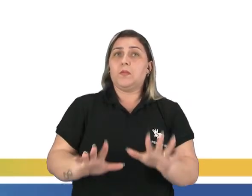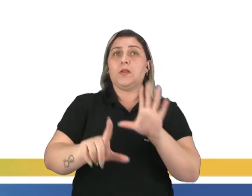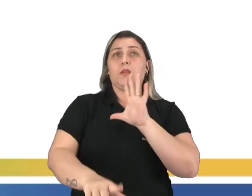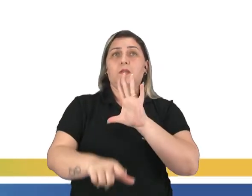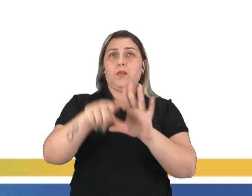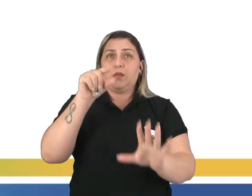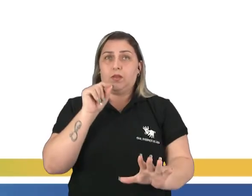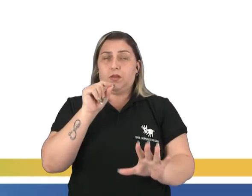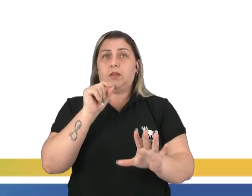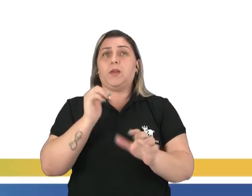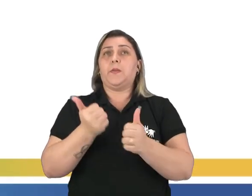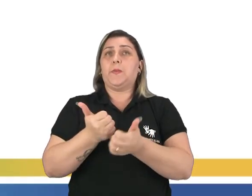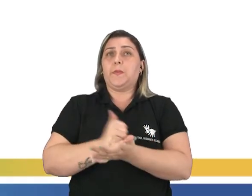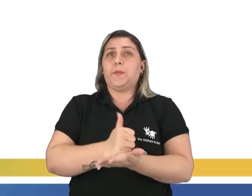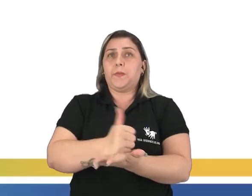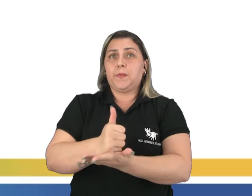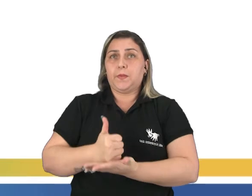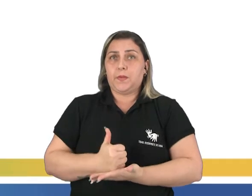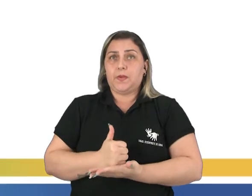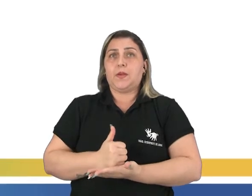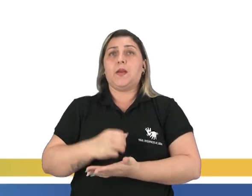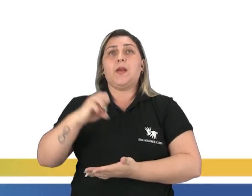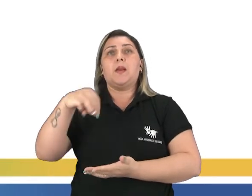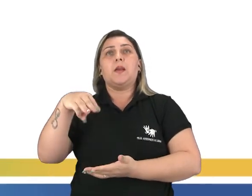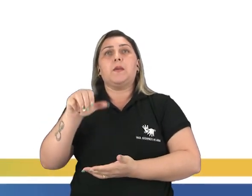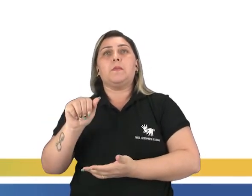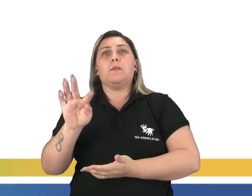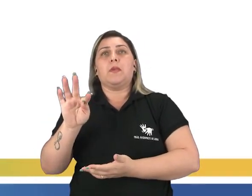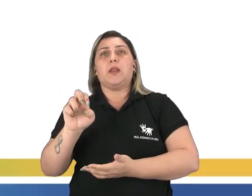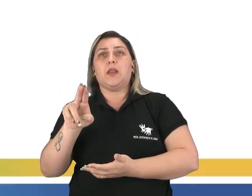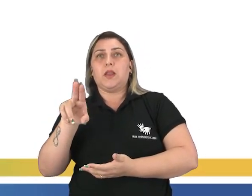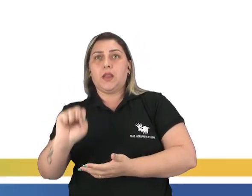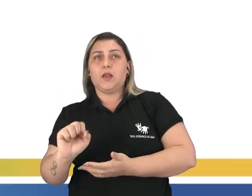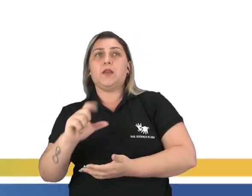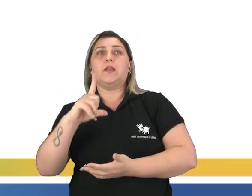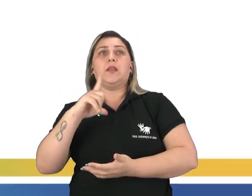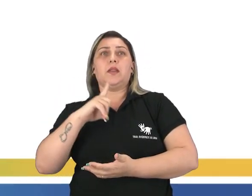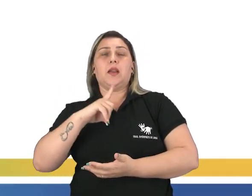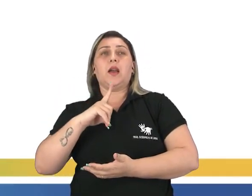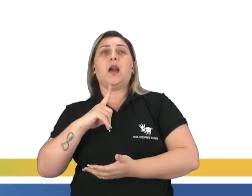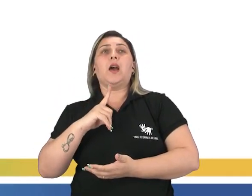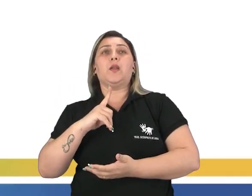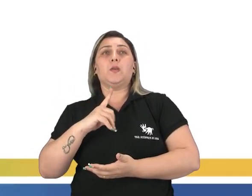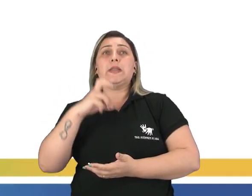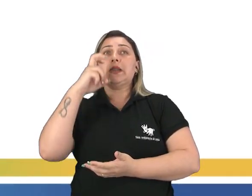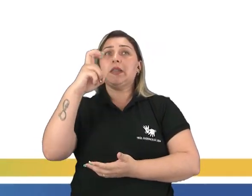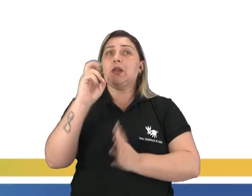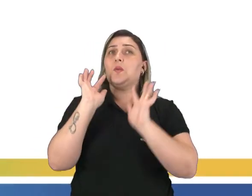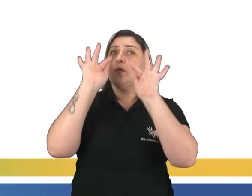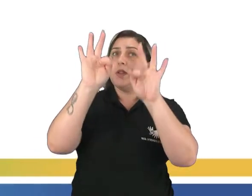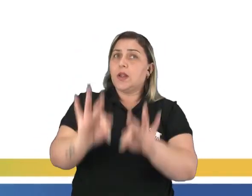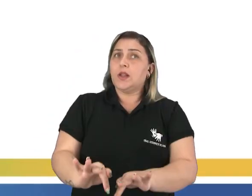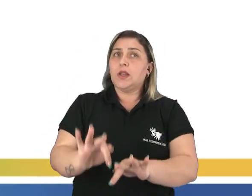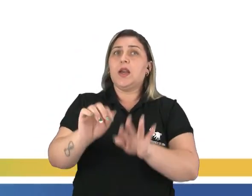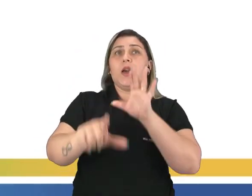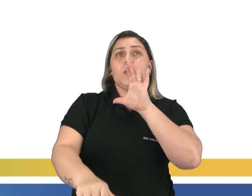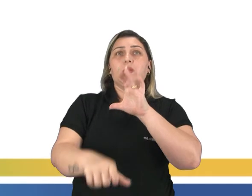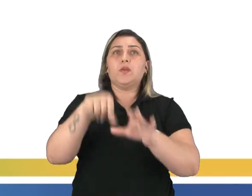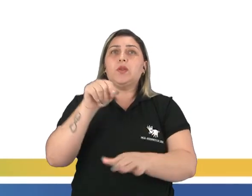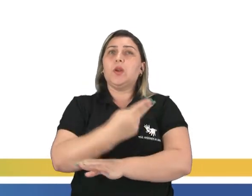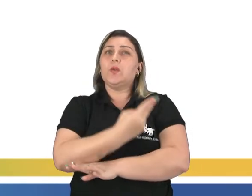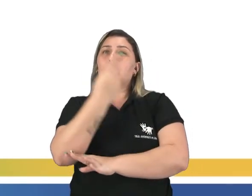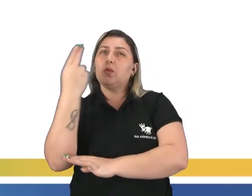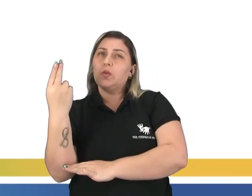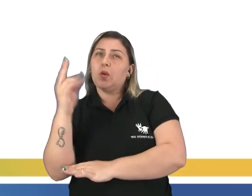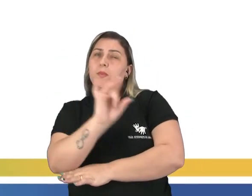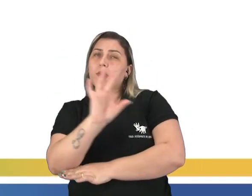mesmo esse conteúdo. Vamos lá, a leitura. Em uma promoção de um sorteio de jogos de games, Matheus está entre os 5